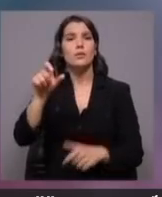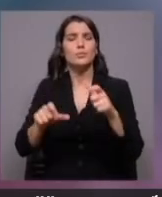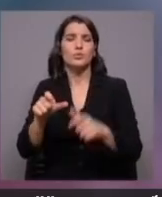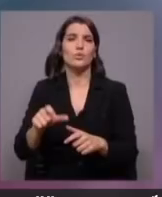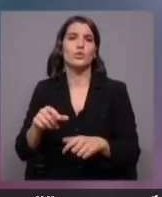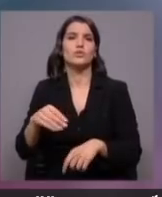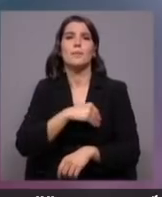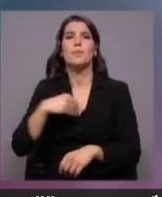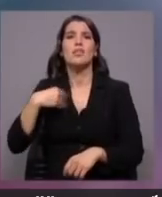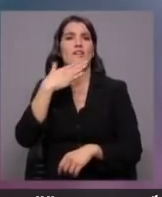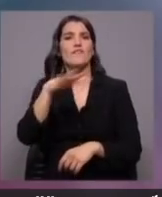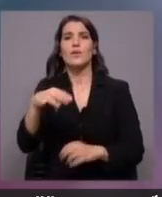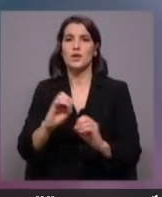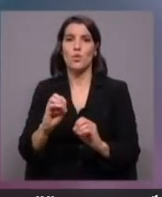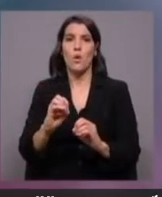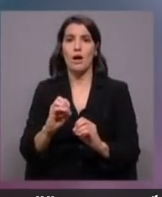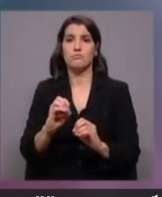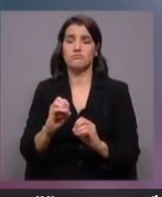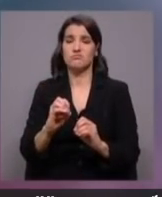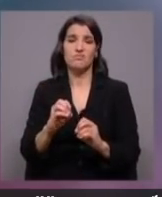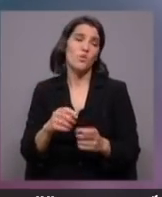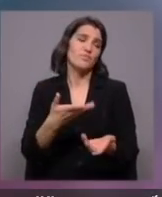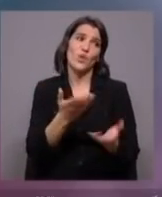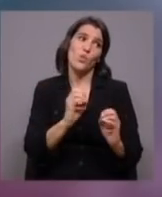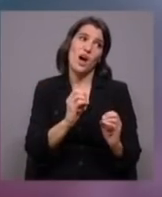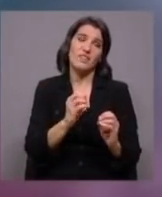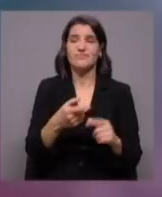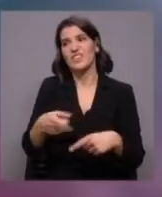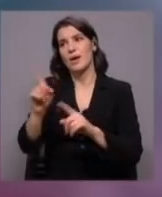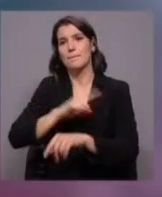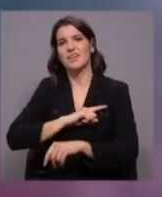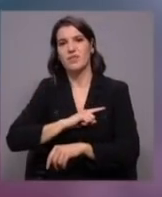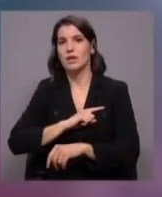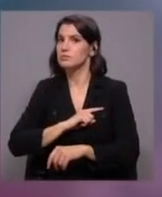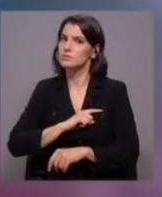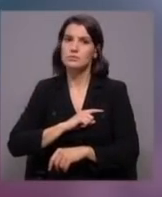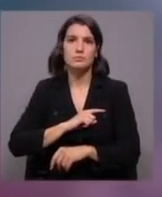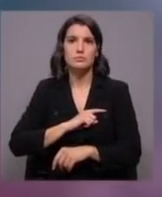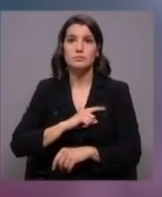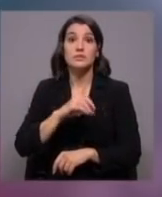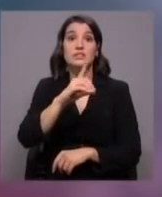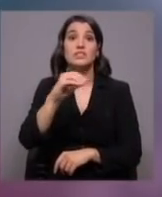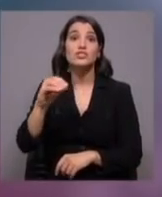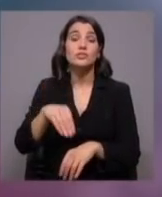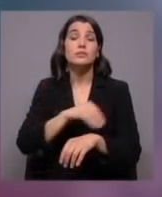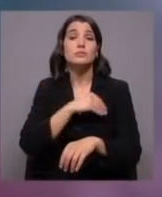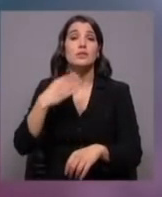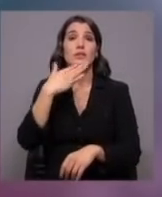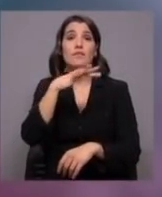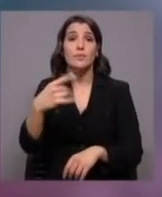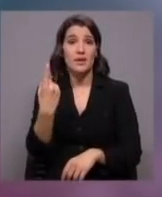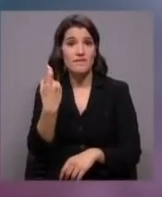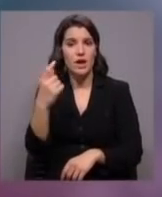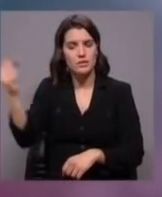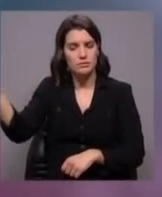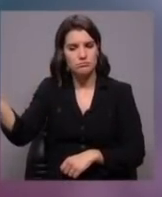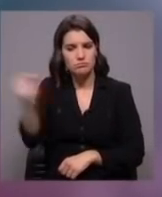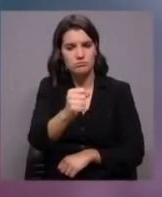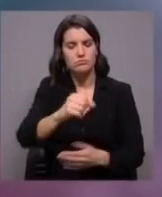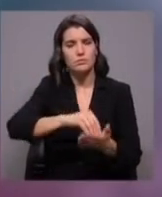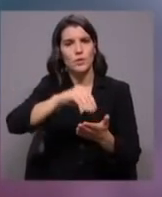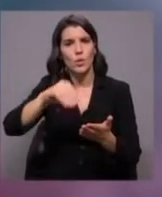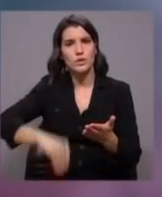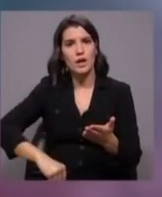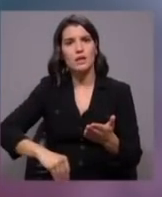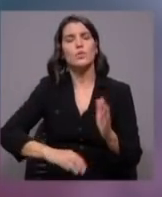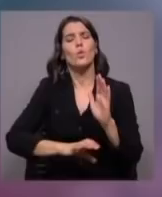A solução não é mandá-los para um consultório privado. A solução é contratar os 600 médicos de família que faltam com condições